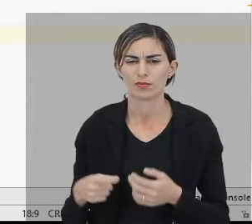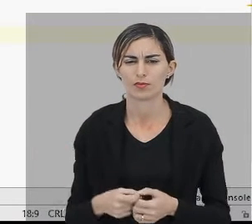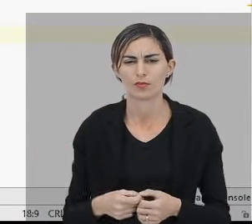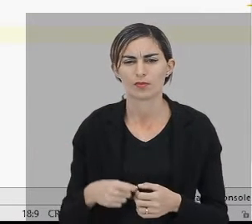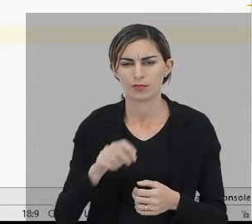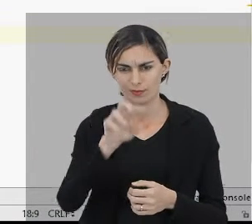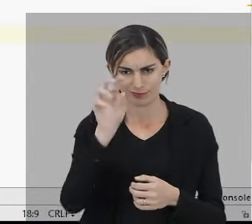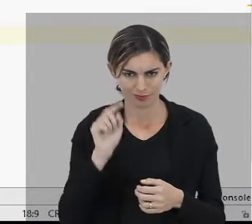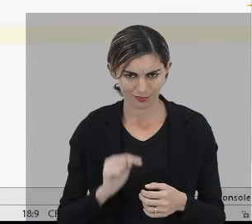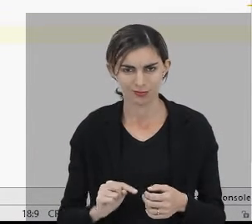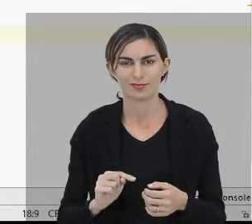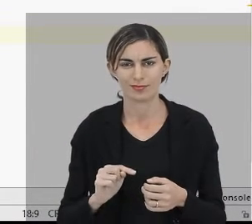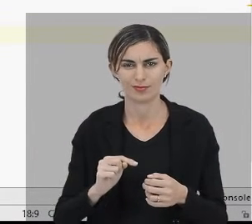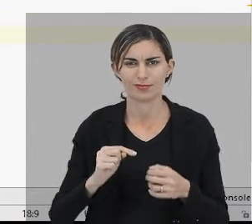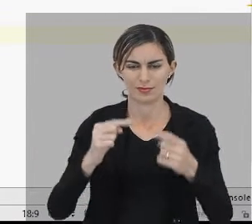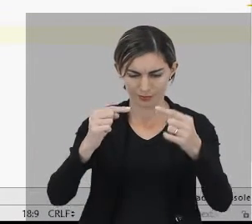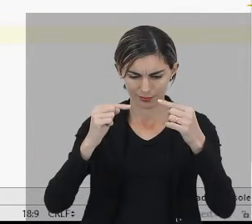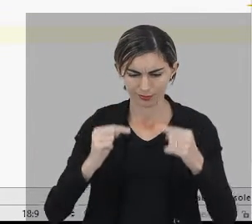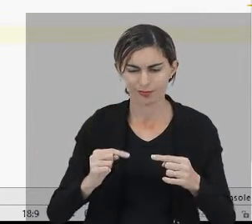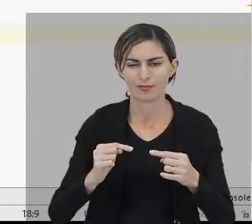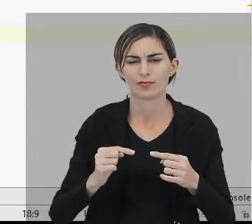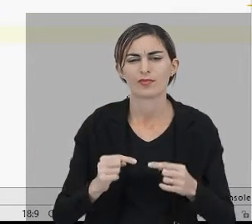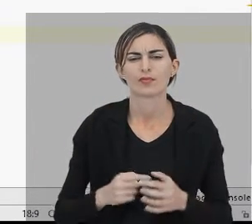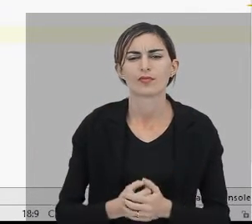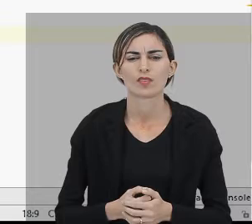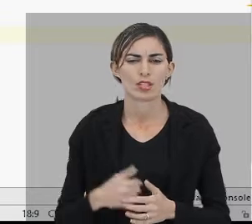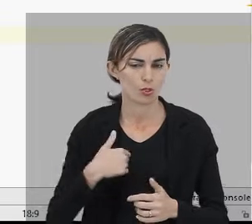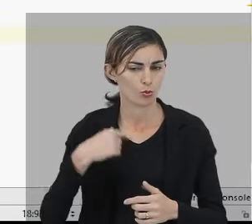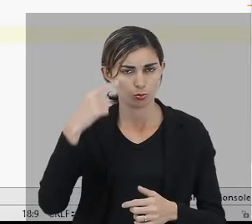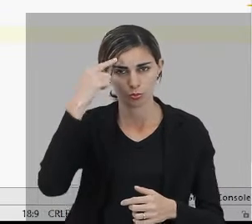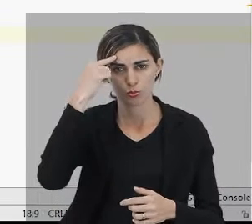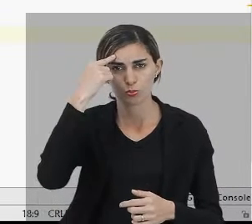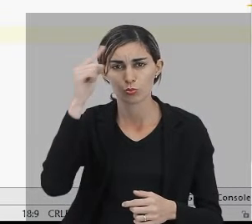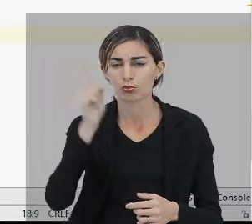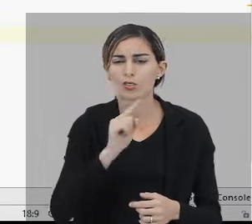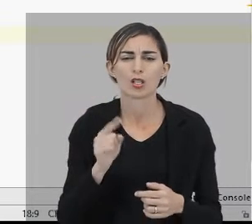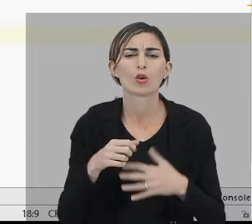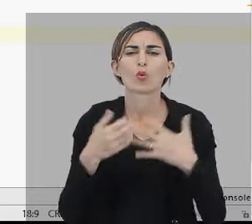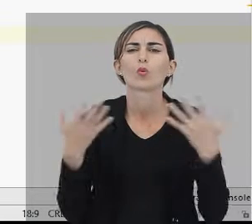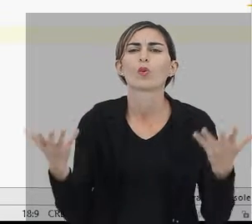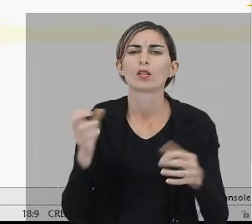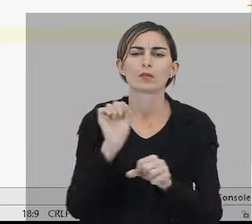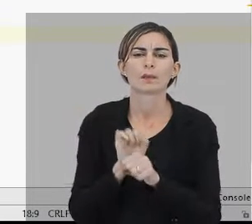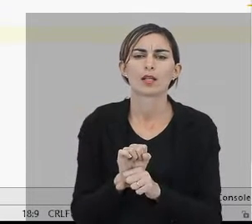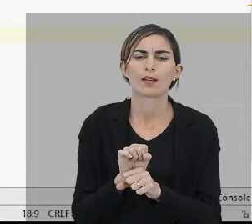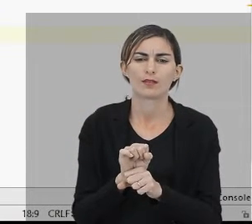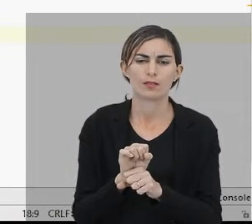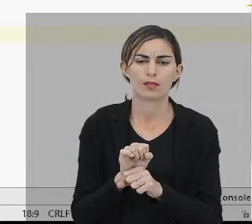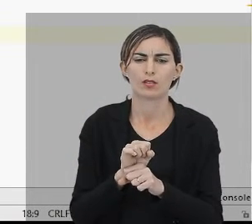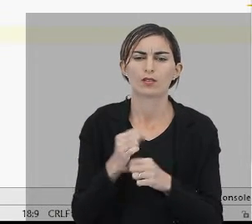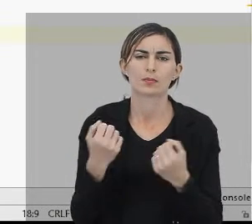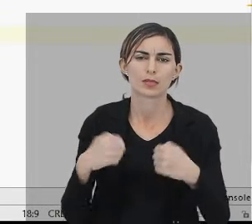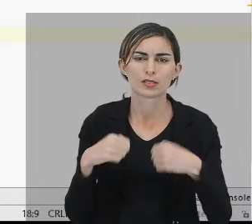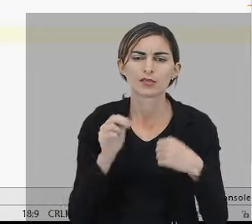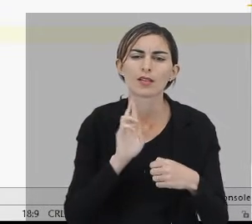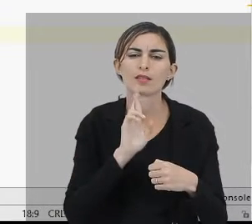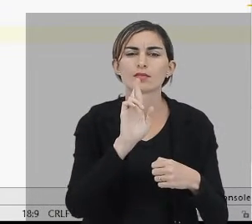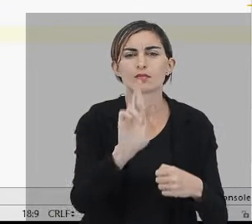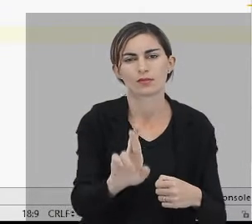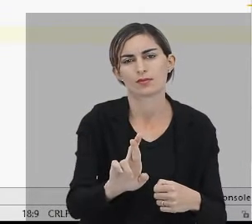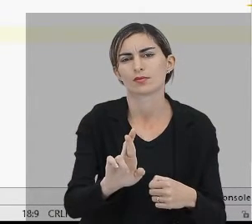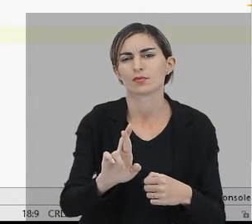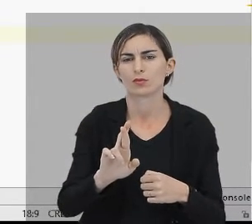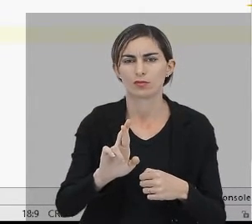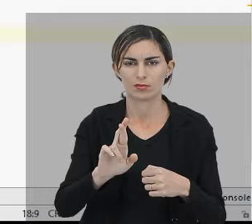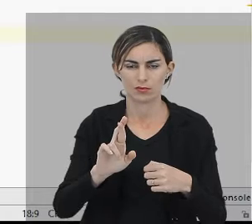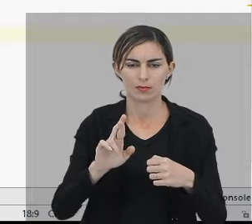que o laço while ele é usado quando a gente não tem uma noção de quando é que vai parar. Ele precisa receber uma determinada